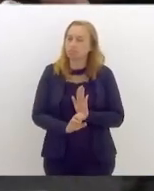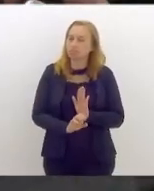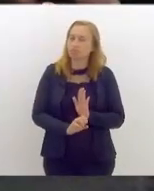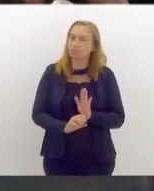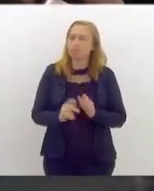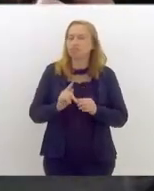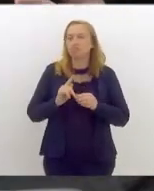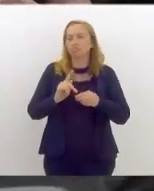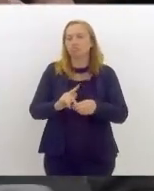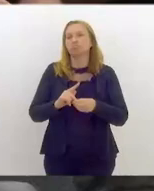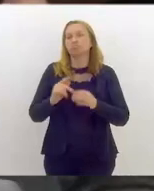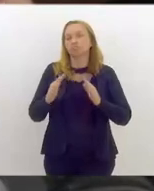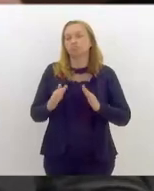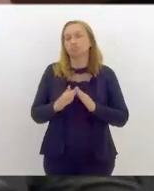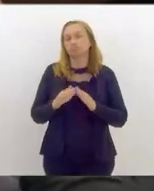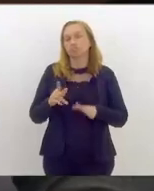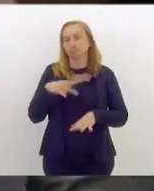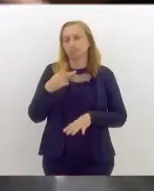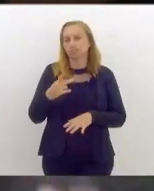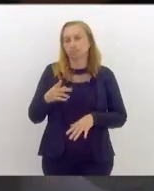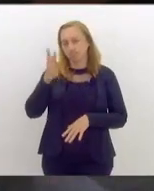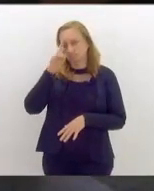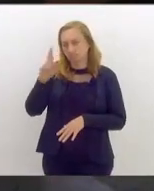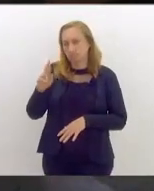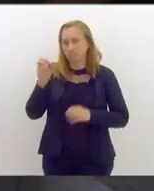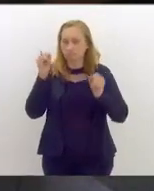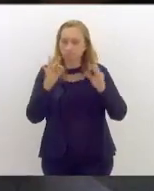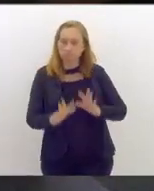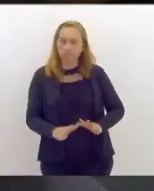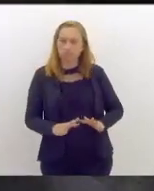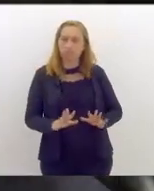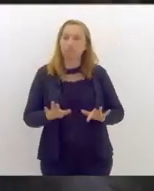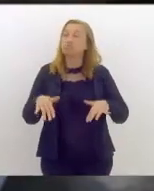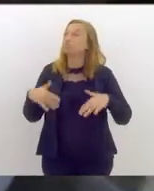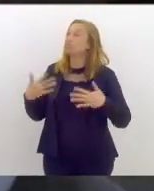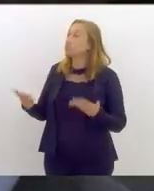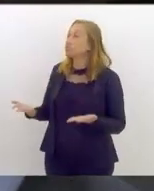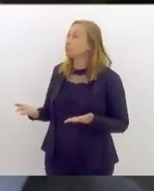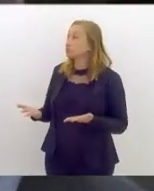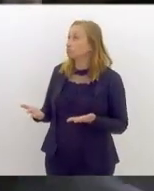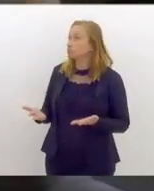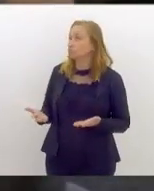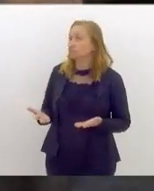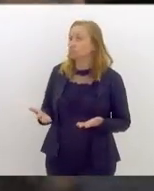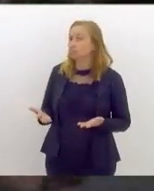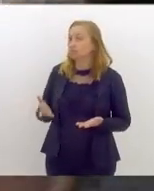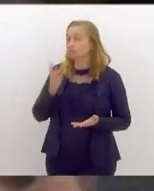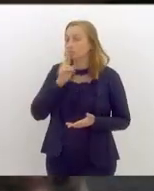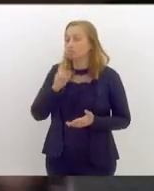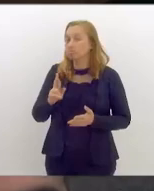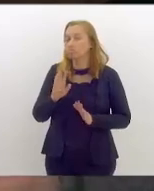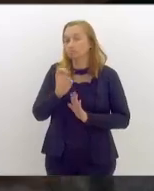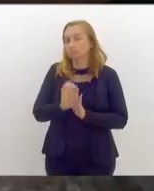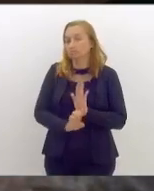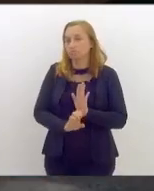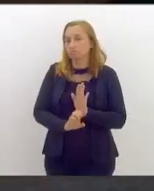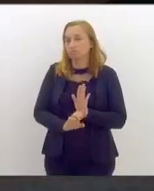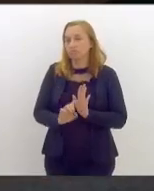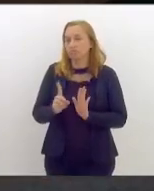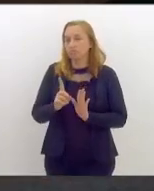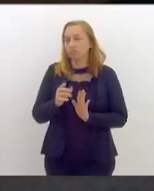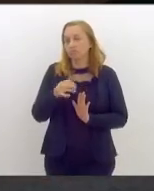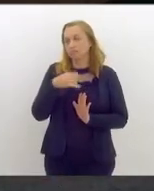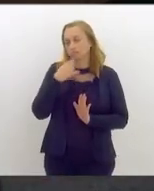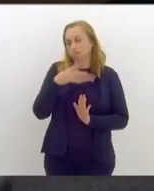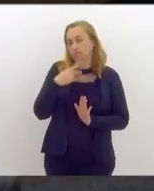Procuradoria da cada se manifestou e vossa excelência é que vai esclarecer não sou eu Qual é a natureza das emendas que pode ser feita Então falo isso aqui sem entrar no mérito relatório